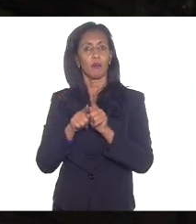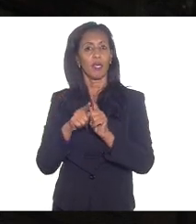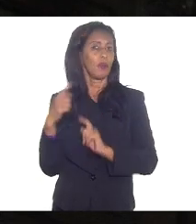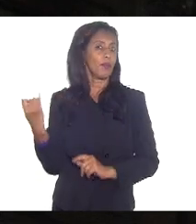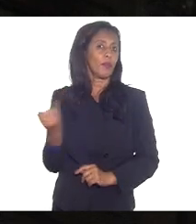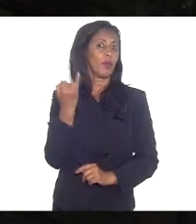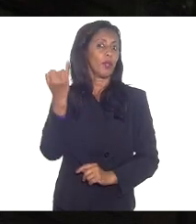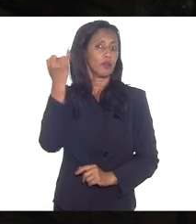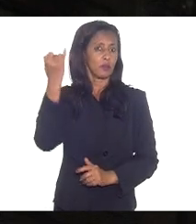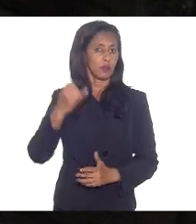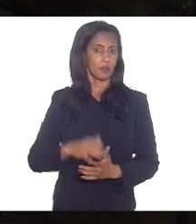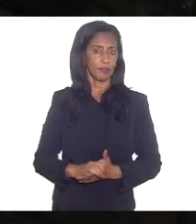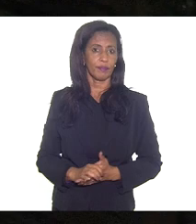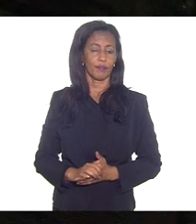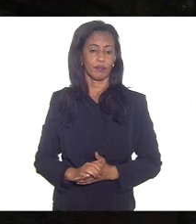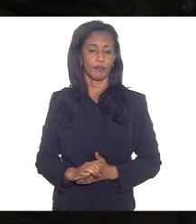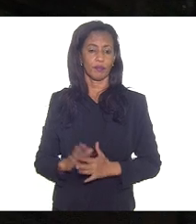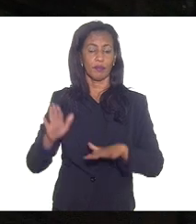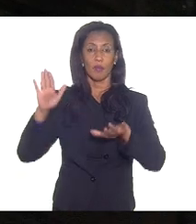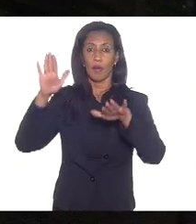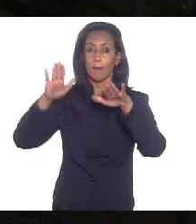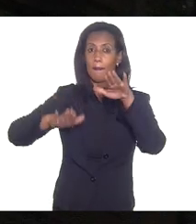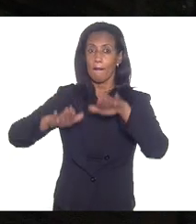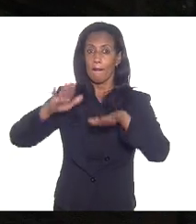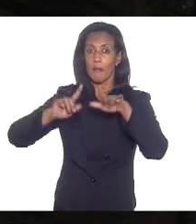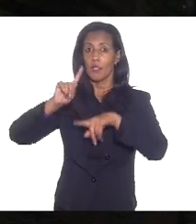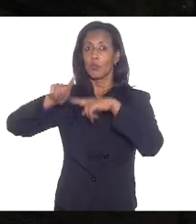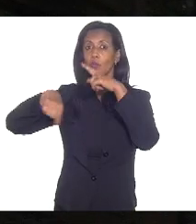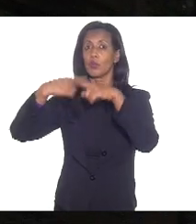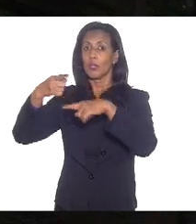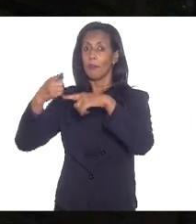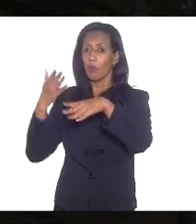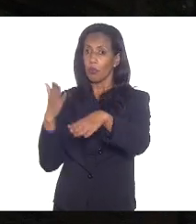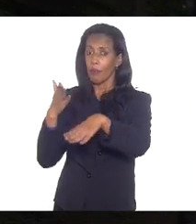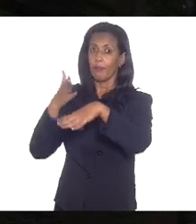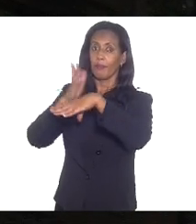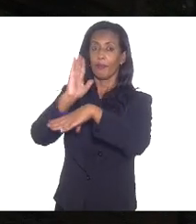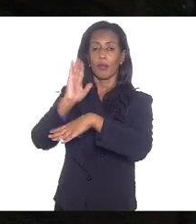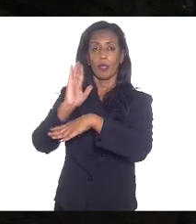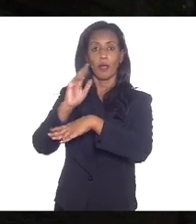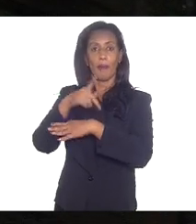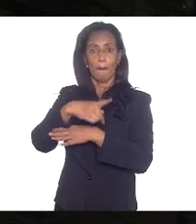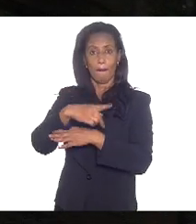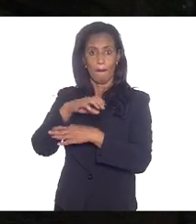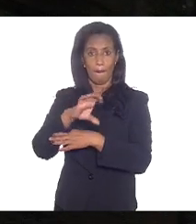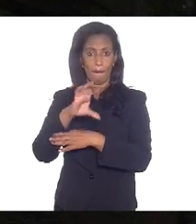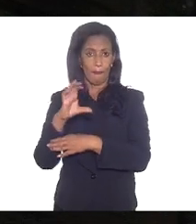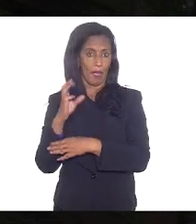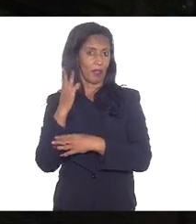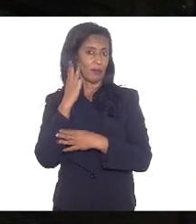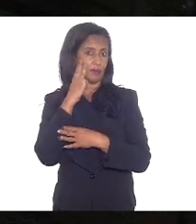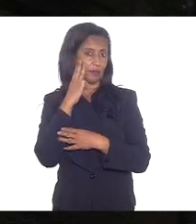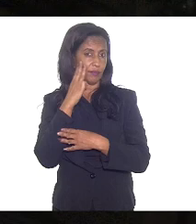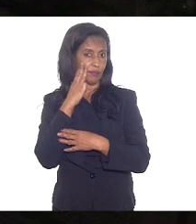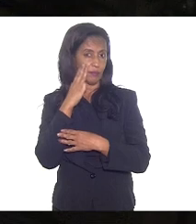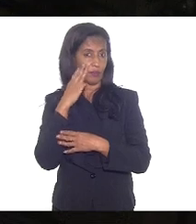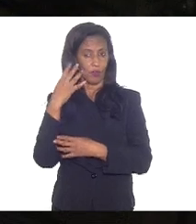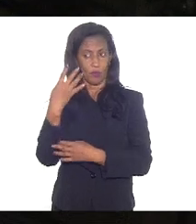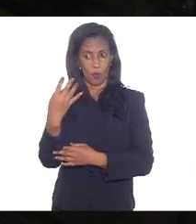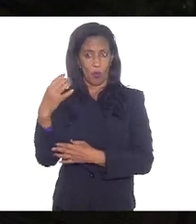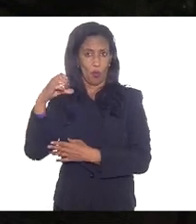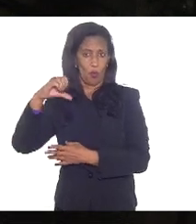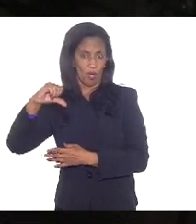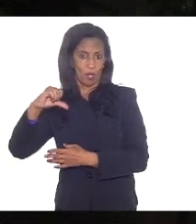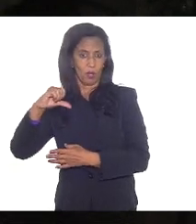importante. Mesmo depois da aprovação da PEC do Valdeque, que foi a 49, que virou emenda